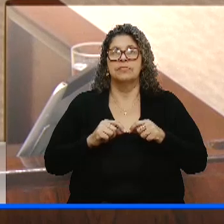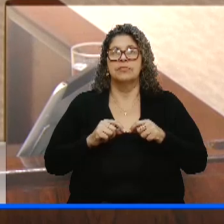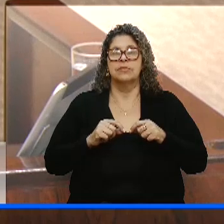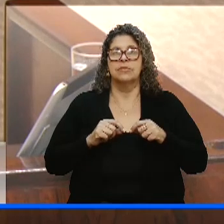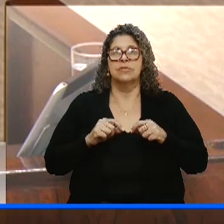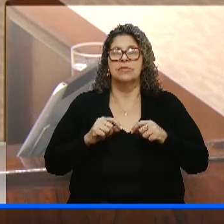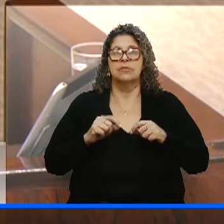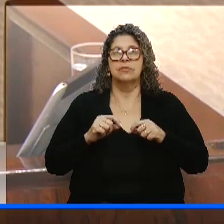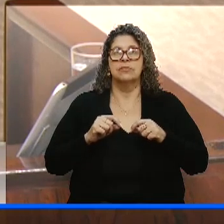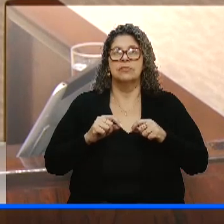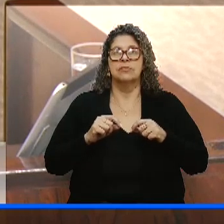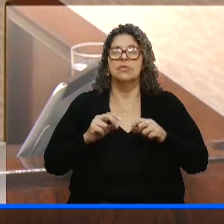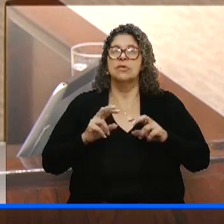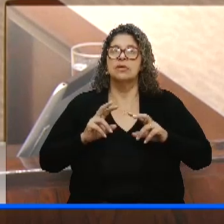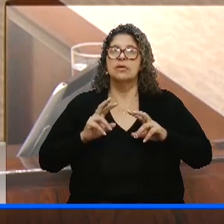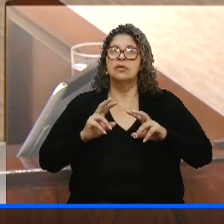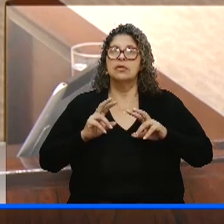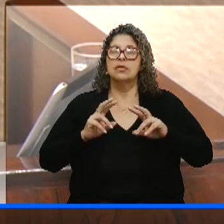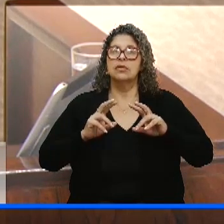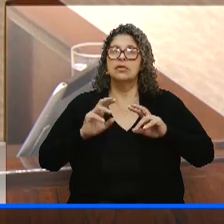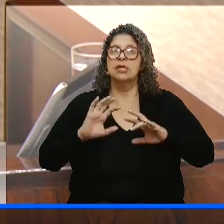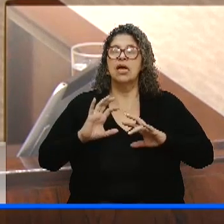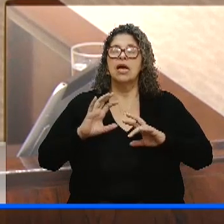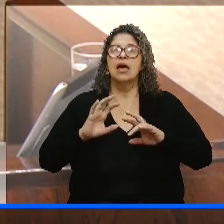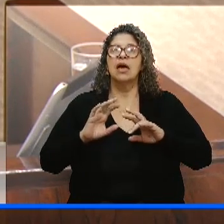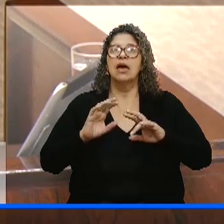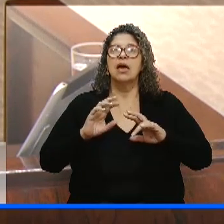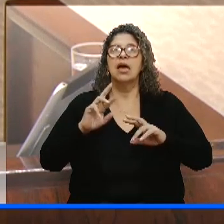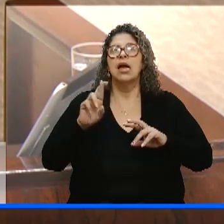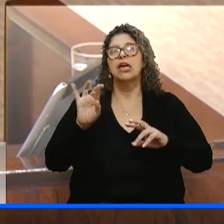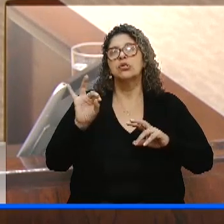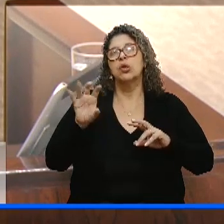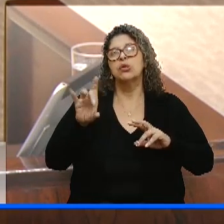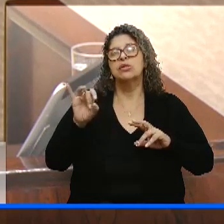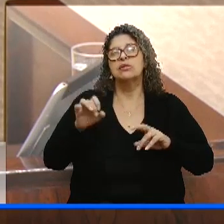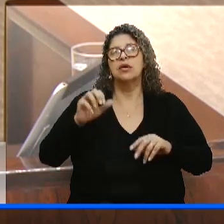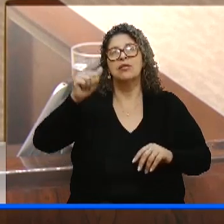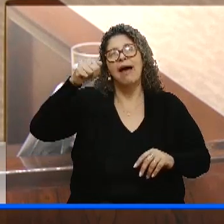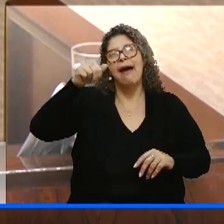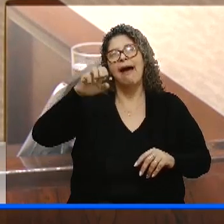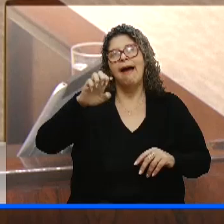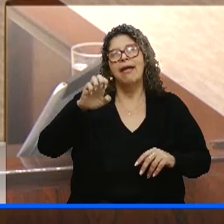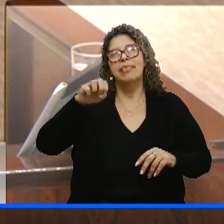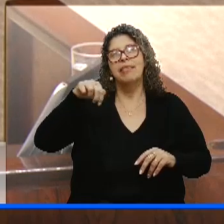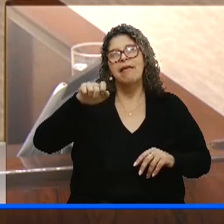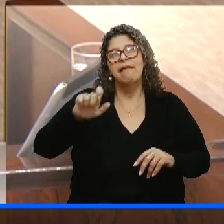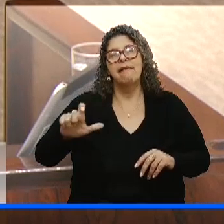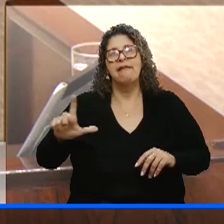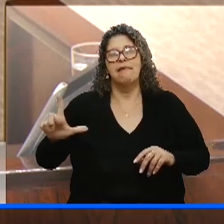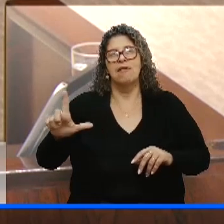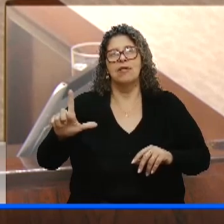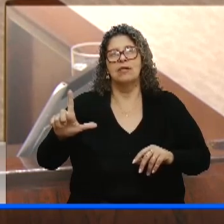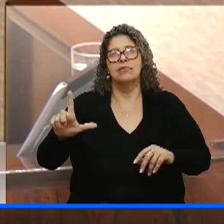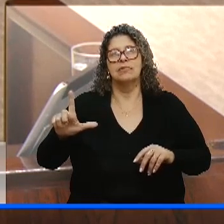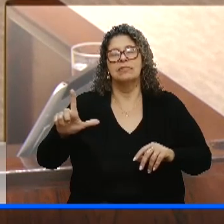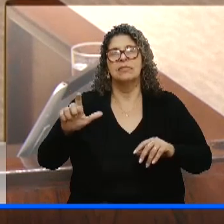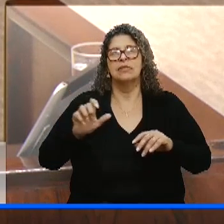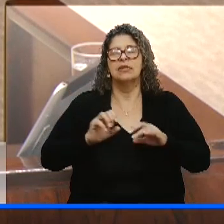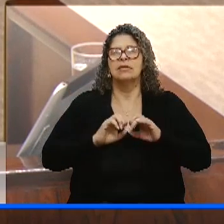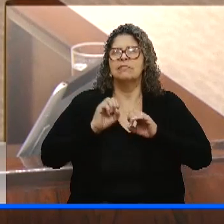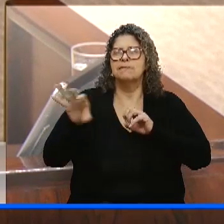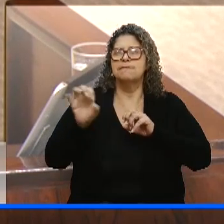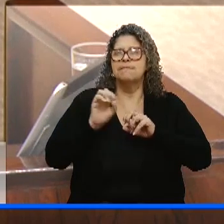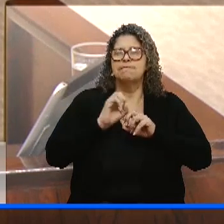revisão da resolução 48 2 daniel que trata da geração distribuída